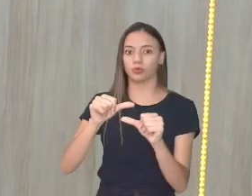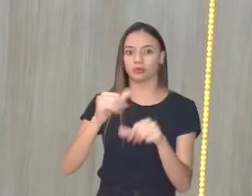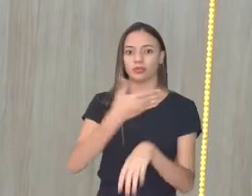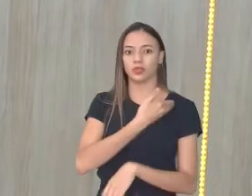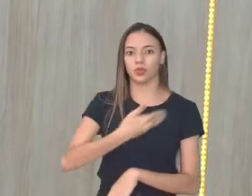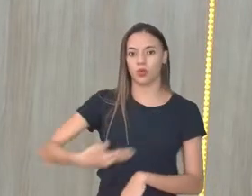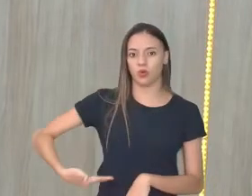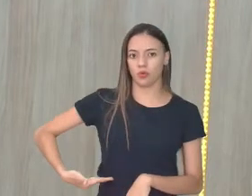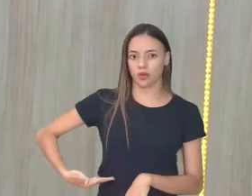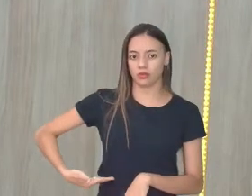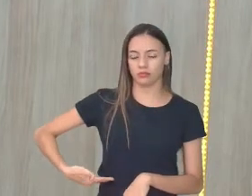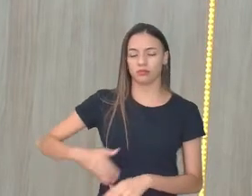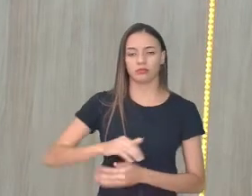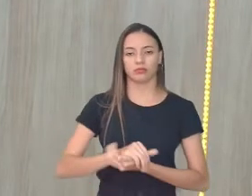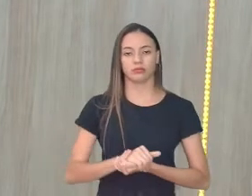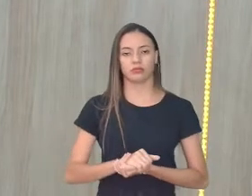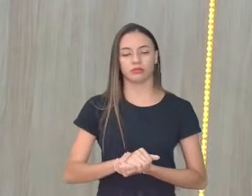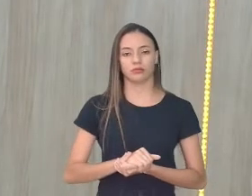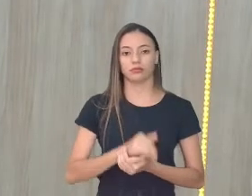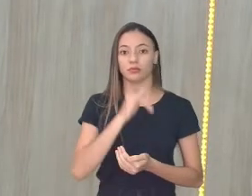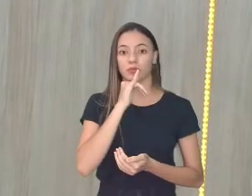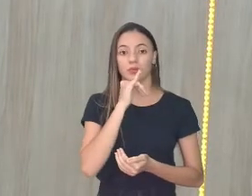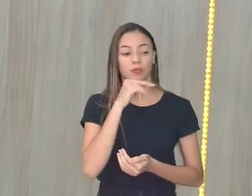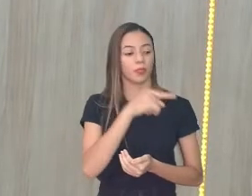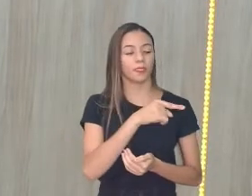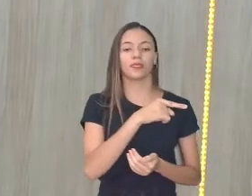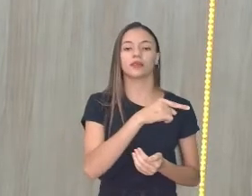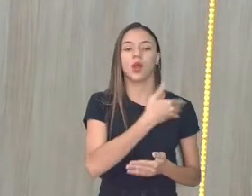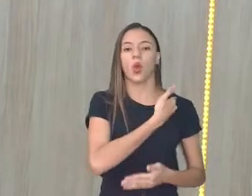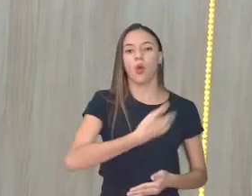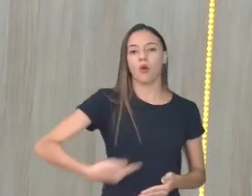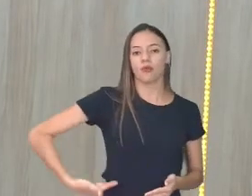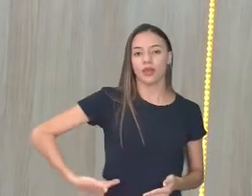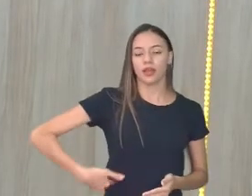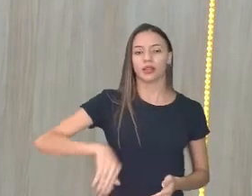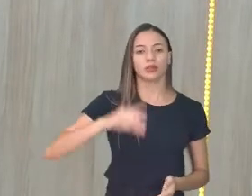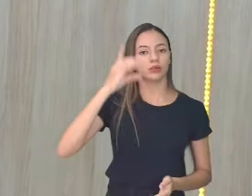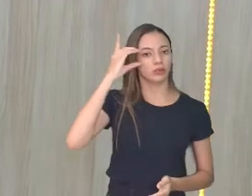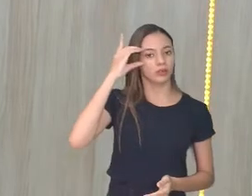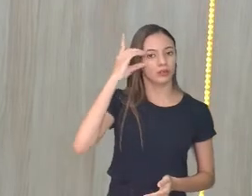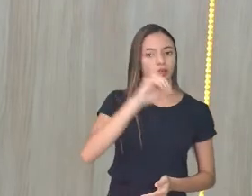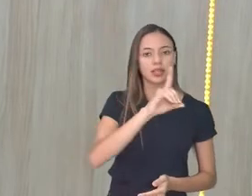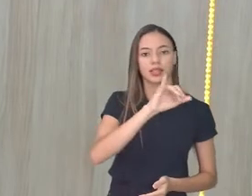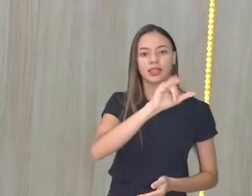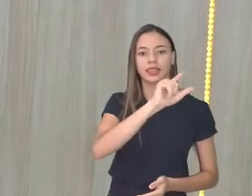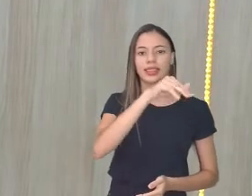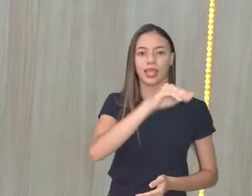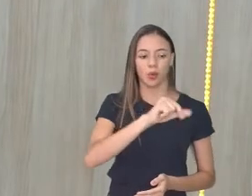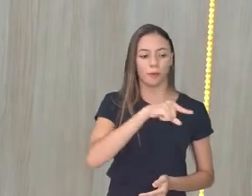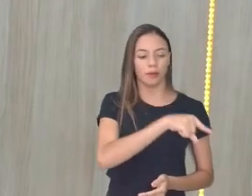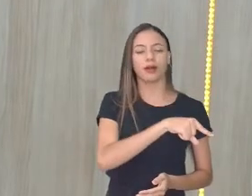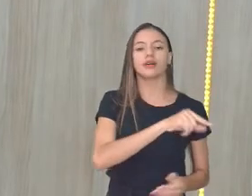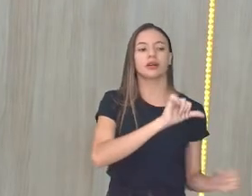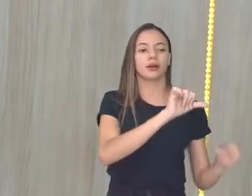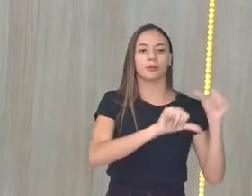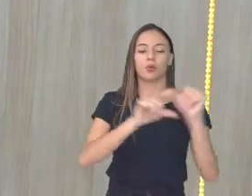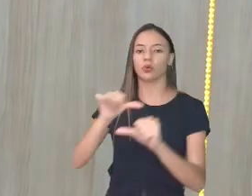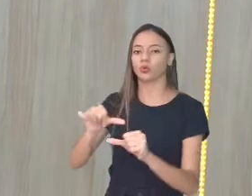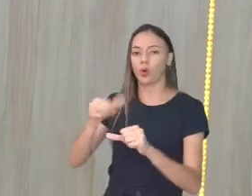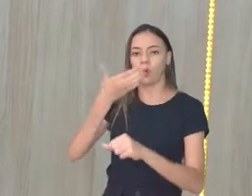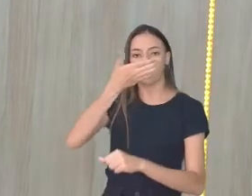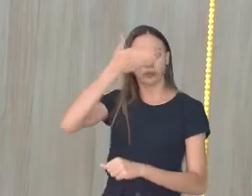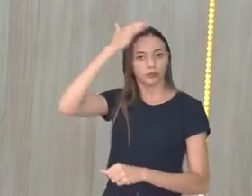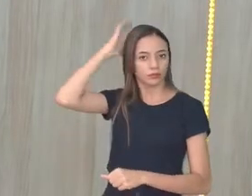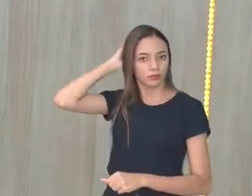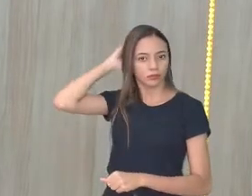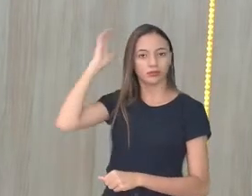gente teve a transição do governo da Dilma Rousseff para o Michel Temer, o presidente Michel Temer, ele mudou o que a